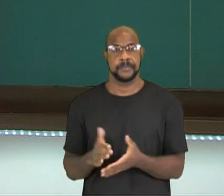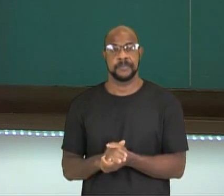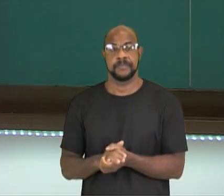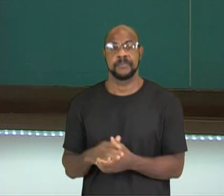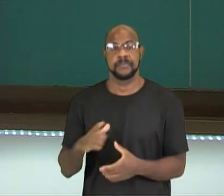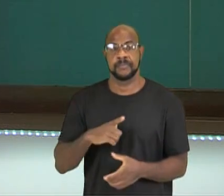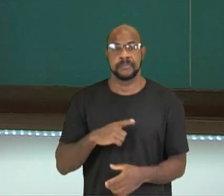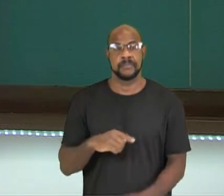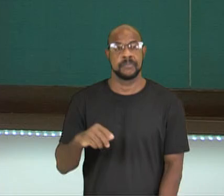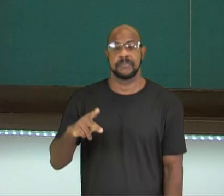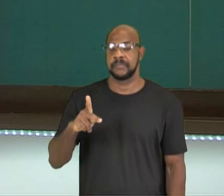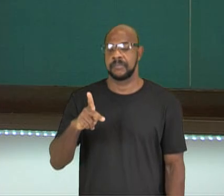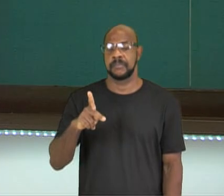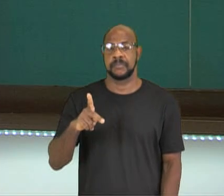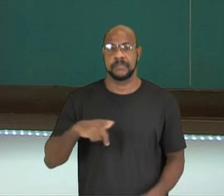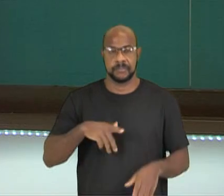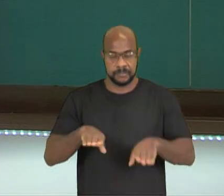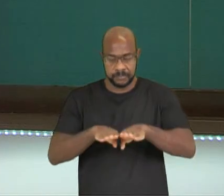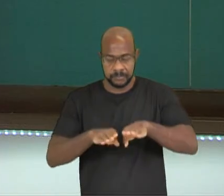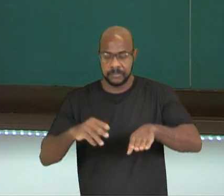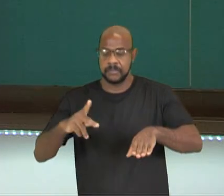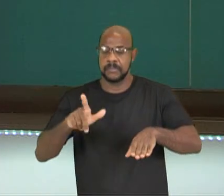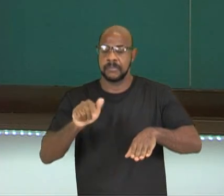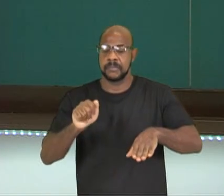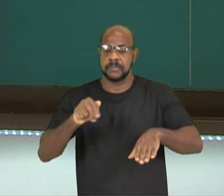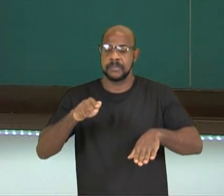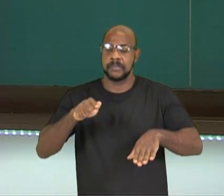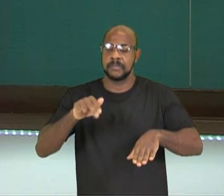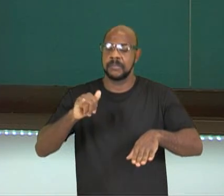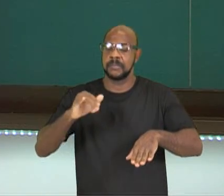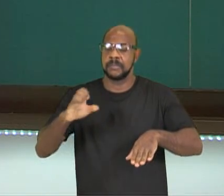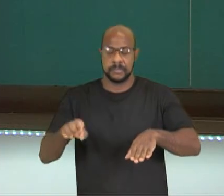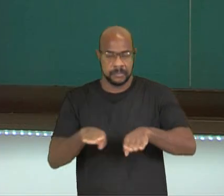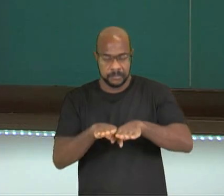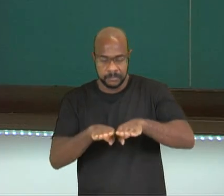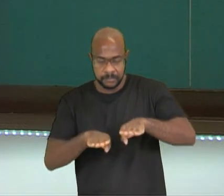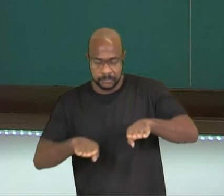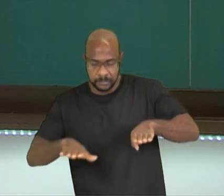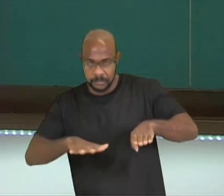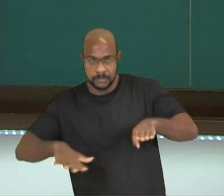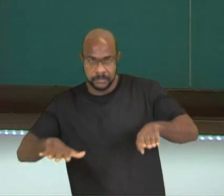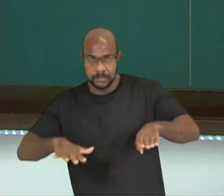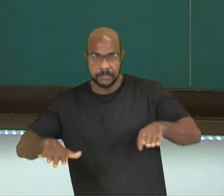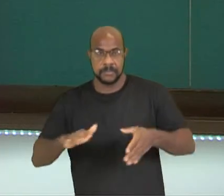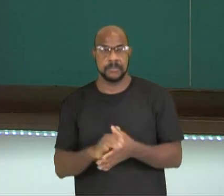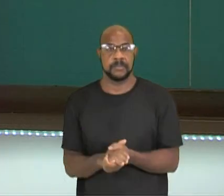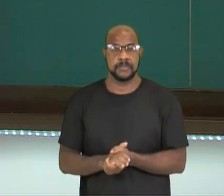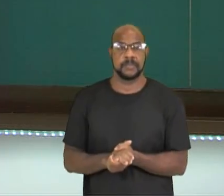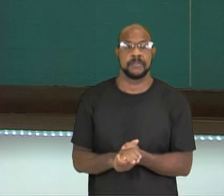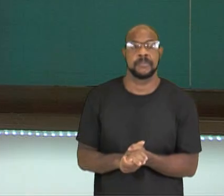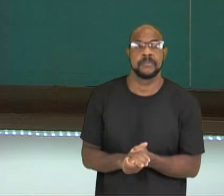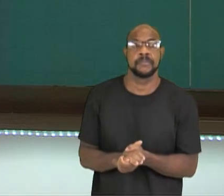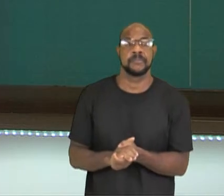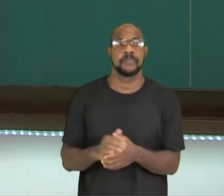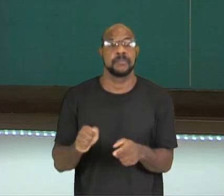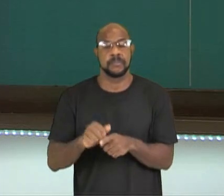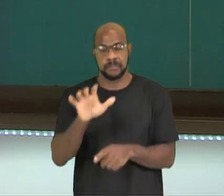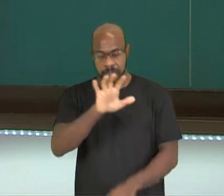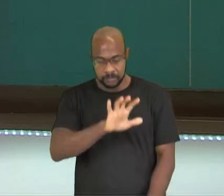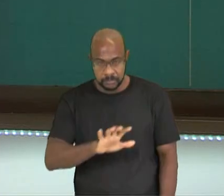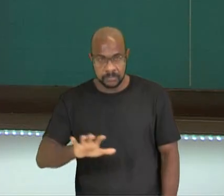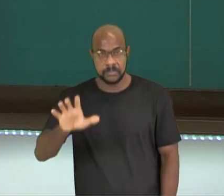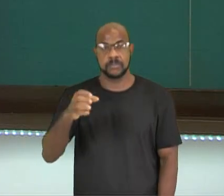ter as planícies e terras baixas costeiras e as serras e planaltos do leste e sudeste. Então, uma